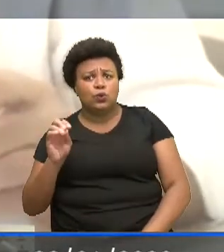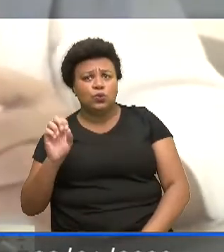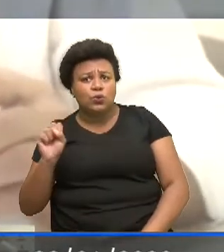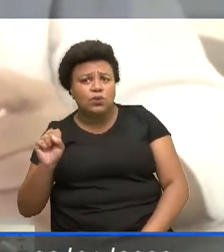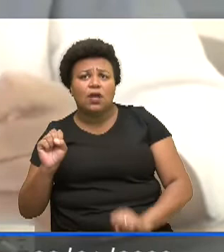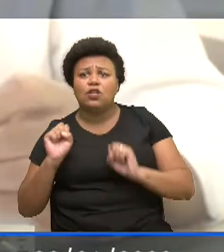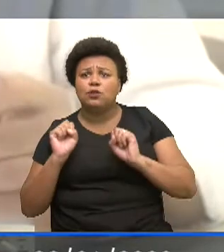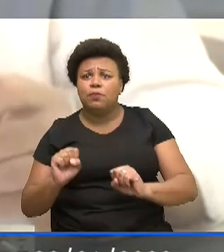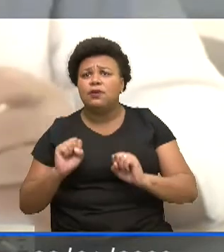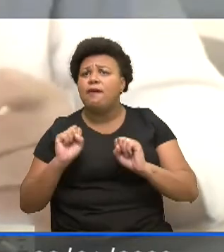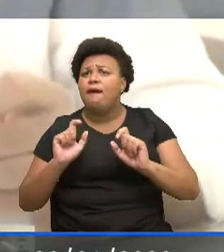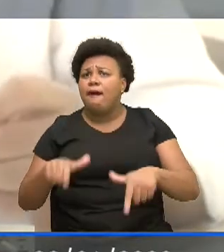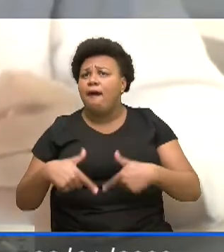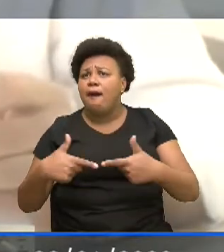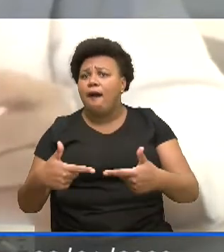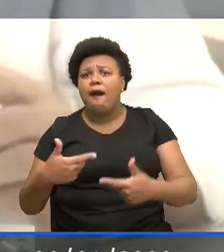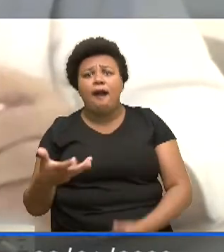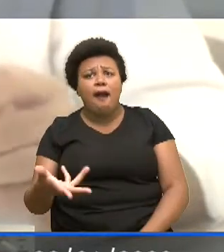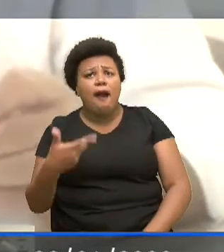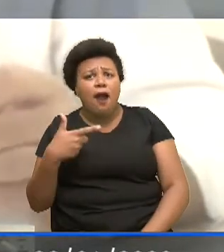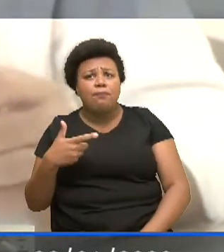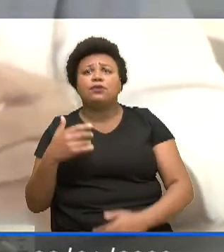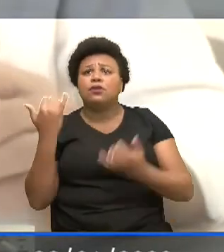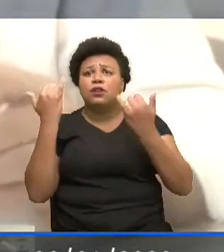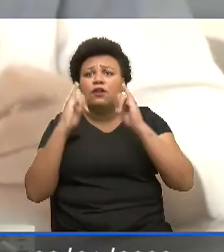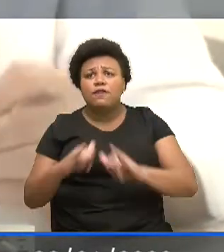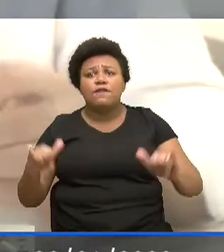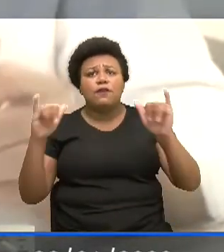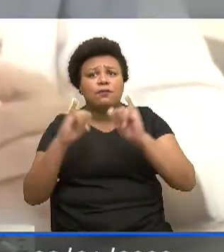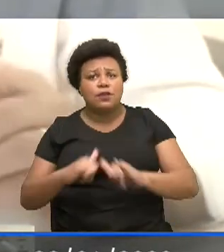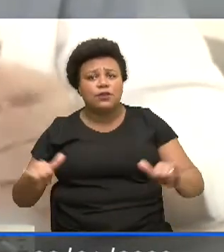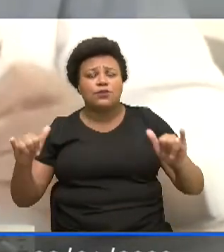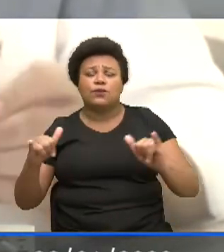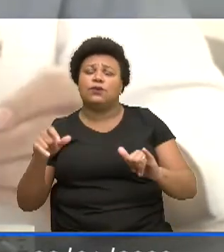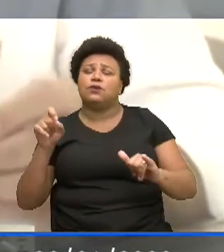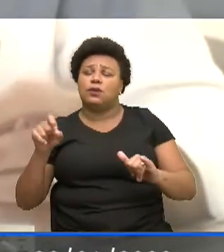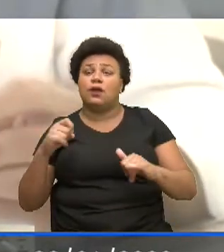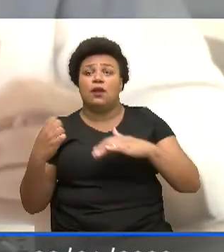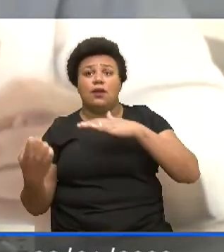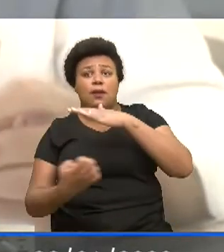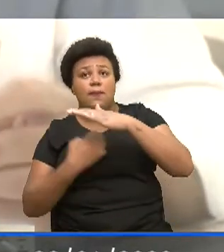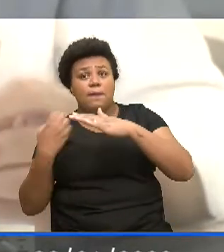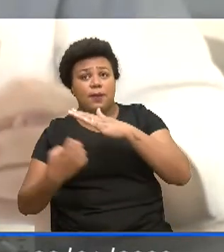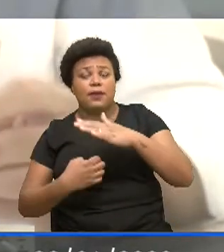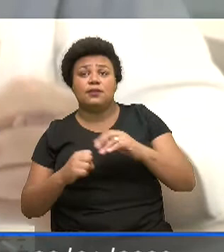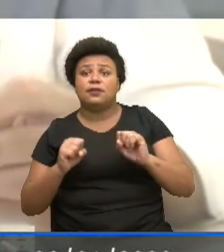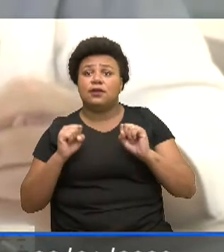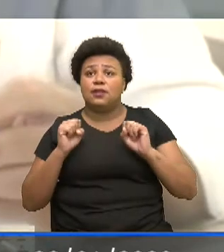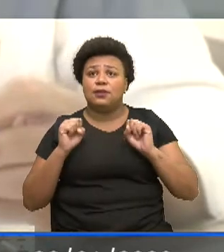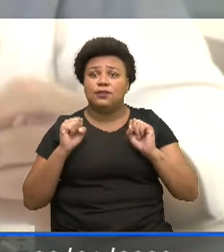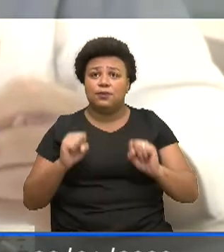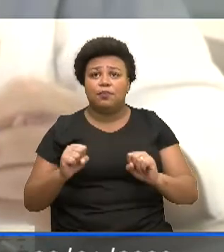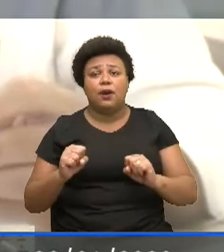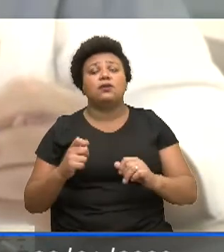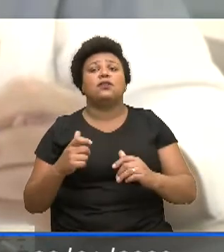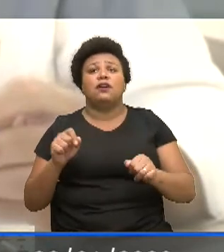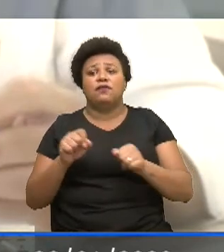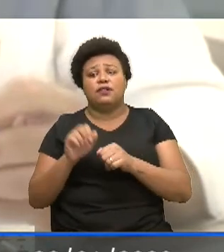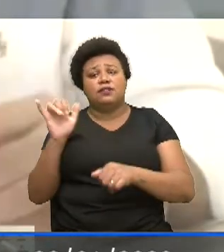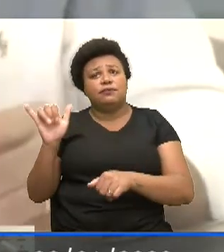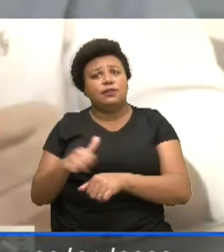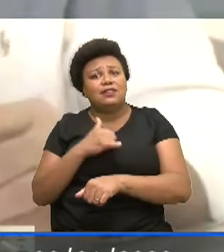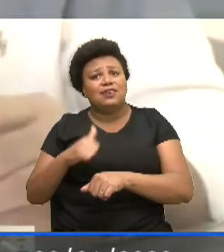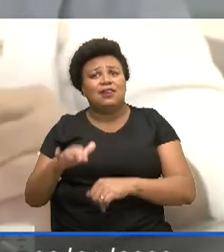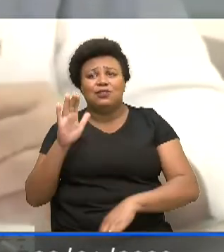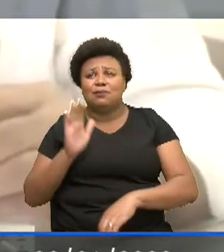possa agilizar esse fornecimento de informações por parte das empresas para que a gente possa adotar essas medidas o